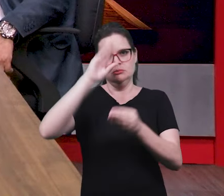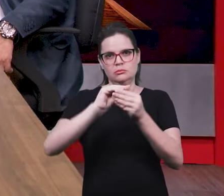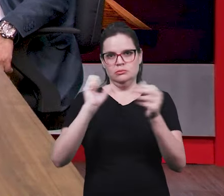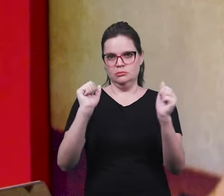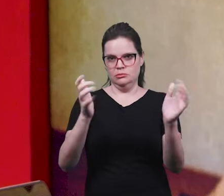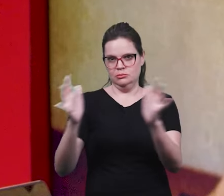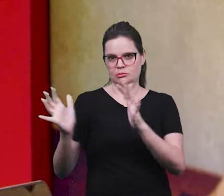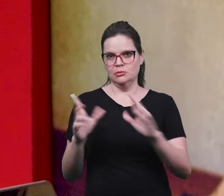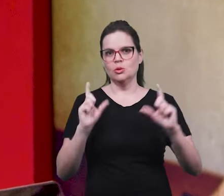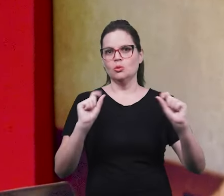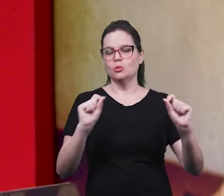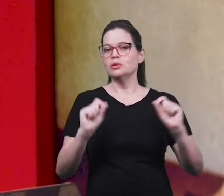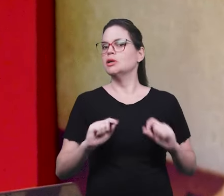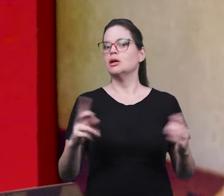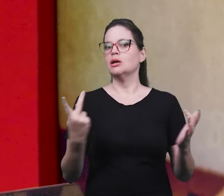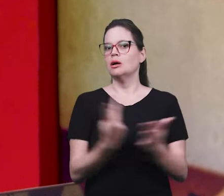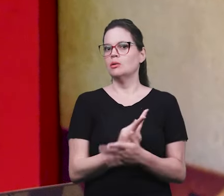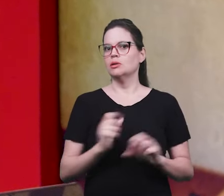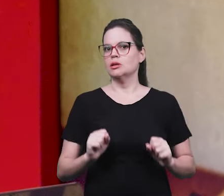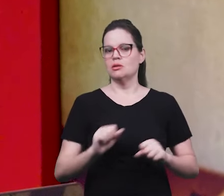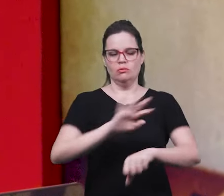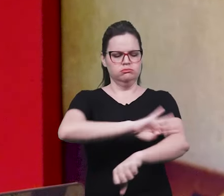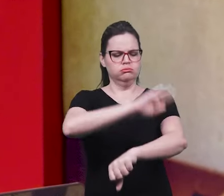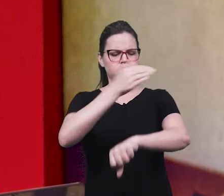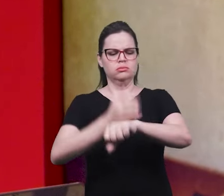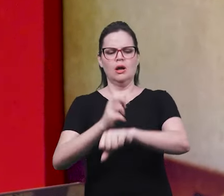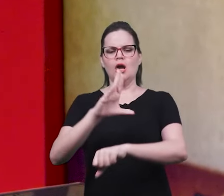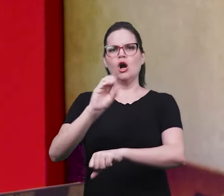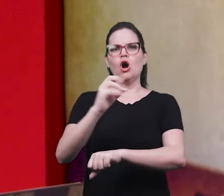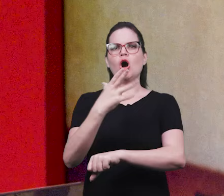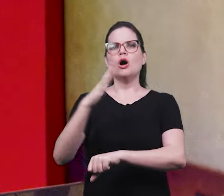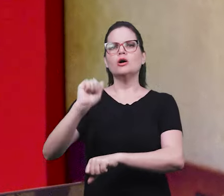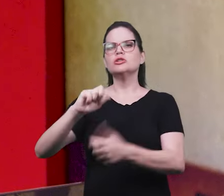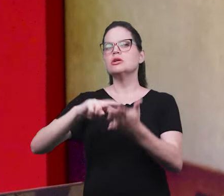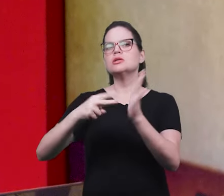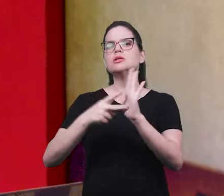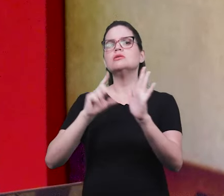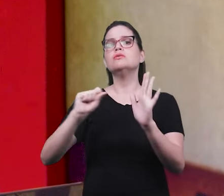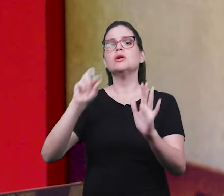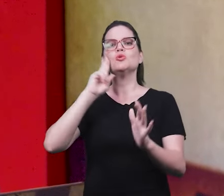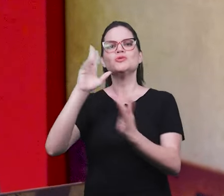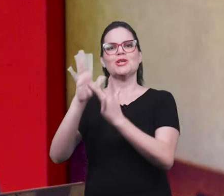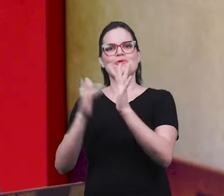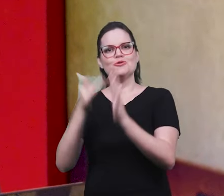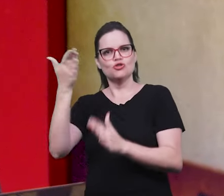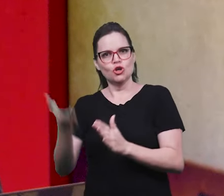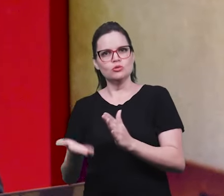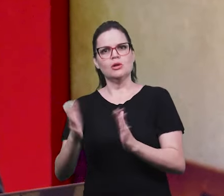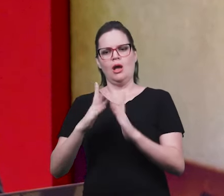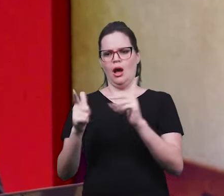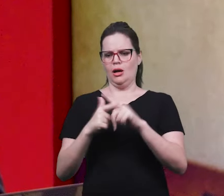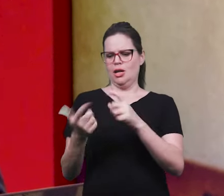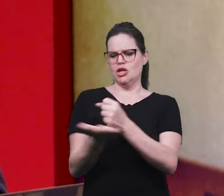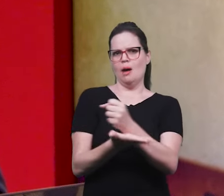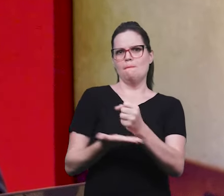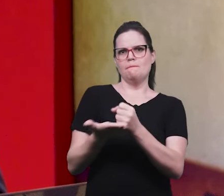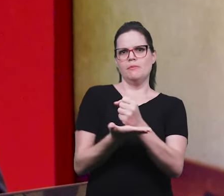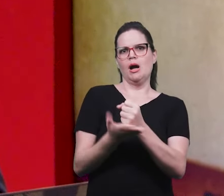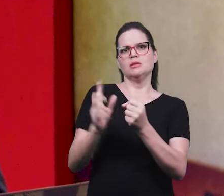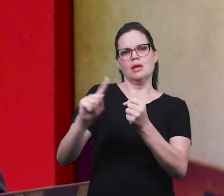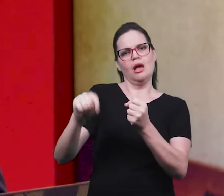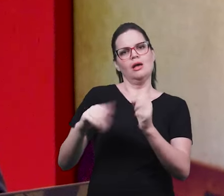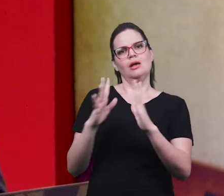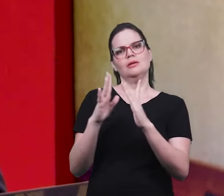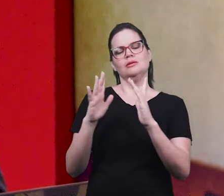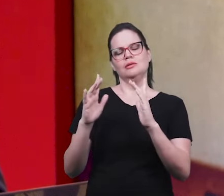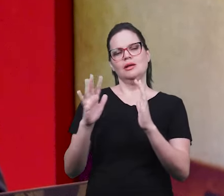vida toda atacados pelas portas do inferno. Você vê a perseguição que a igreja sofreu, né? Nós estamos estudando agora no Apocalipse, sobre a